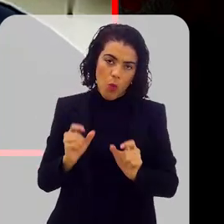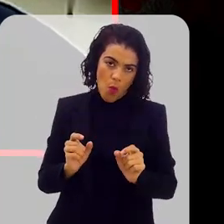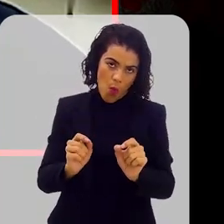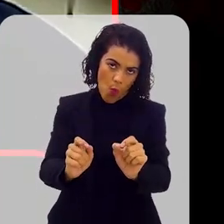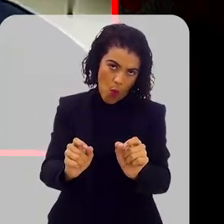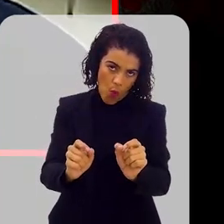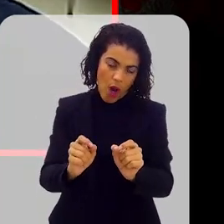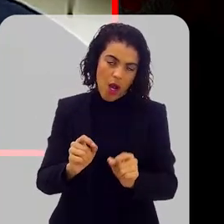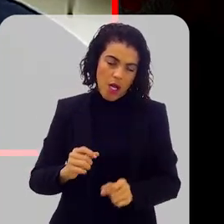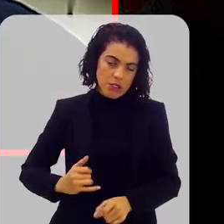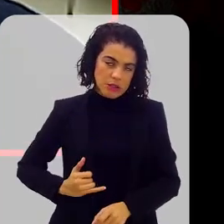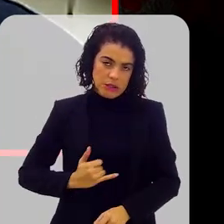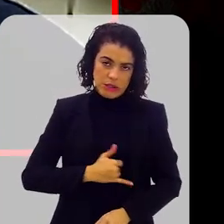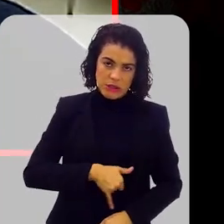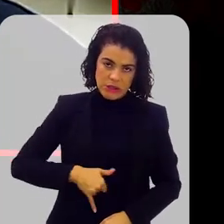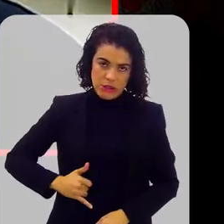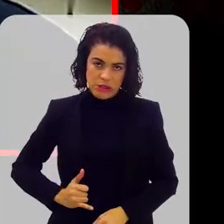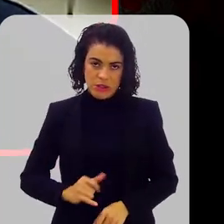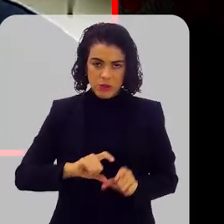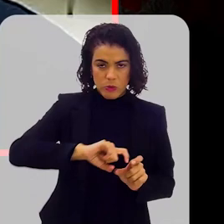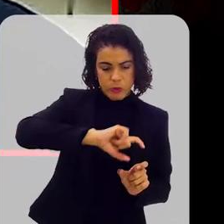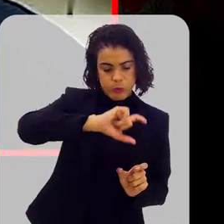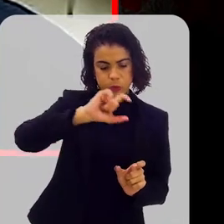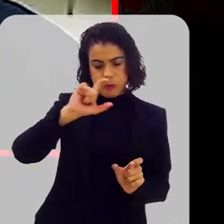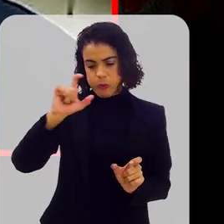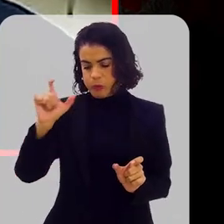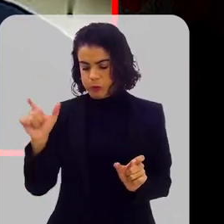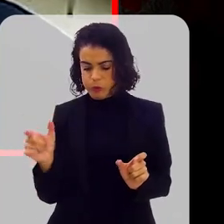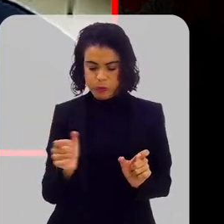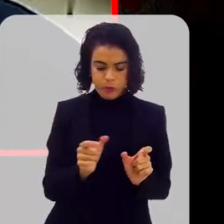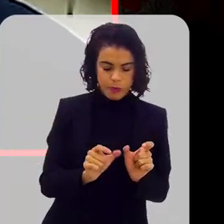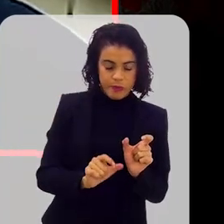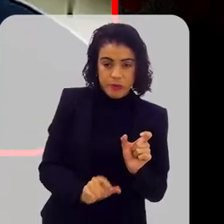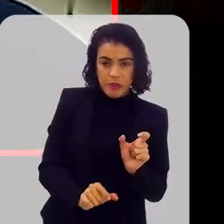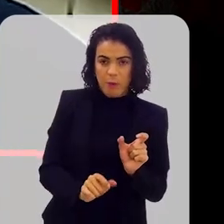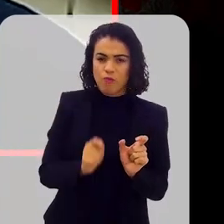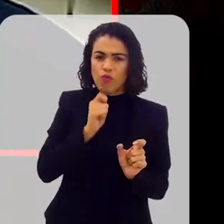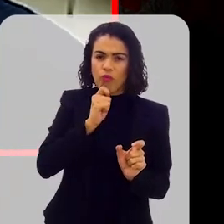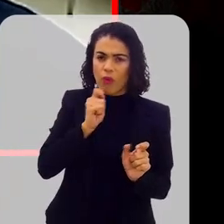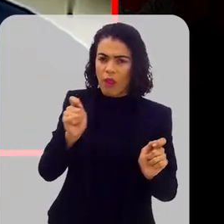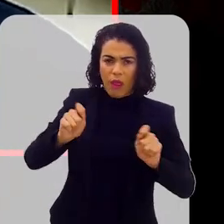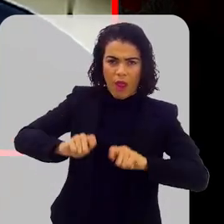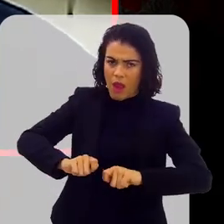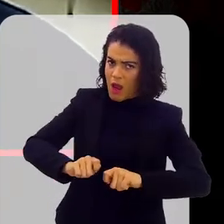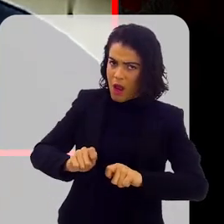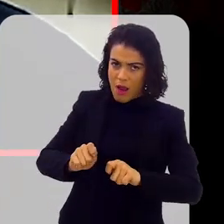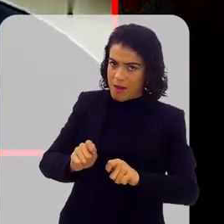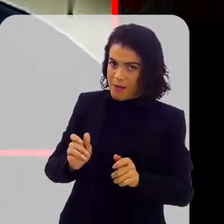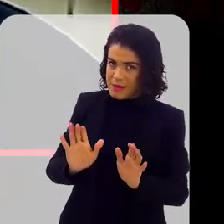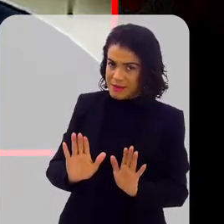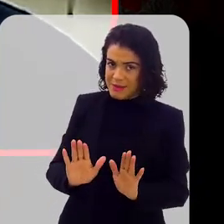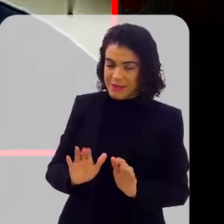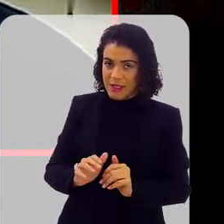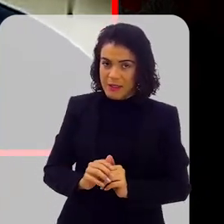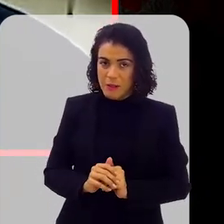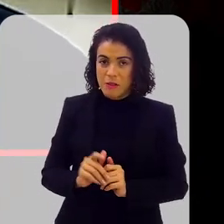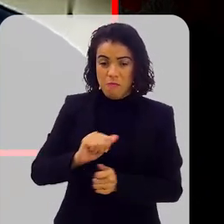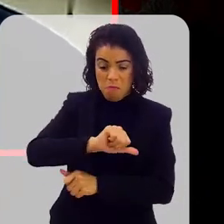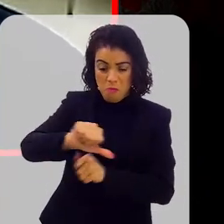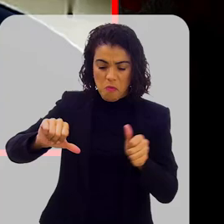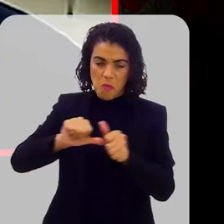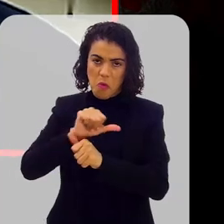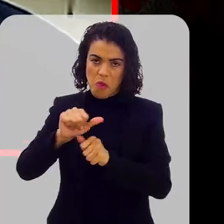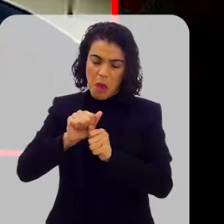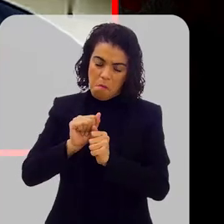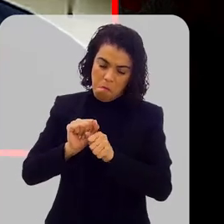de intestino, mas não ainda virando, tendo se tornado um adenocarcinoma, é uma lesão benigna e não tem capacidade de dar metástase, por